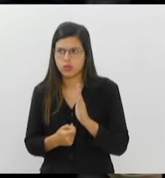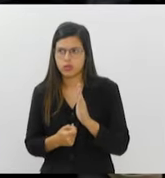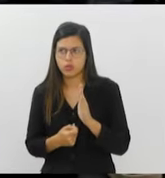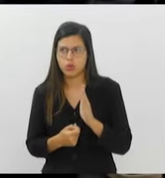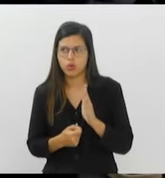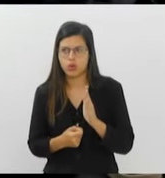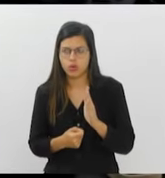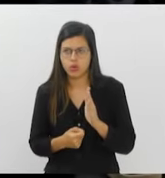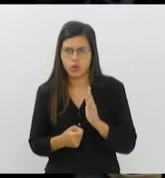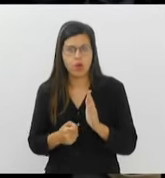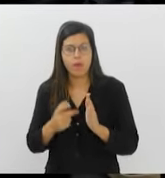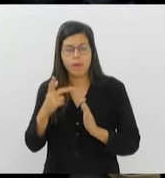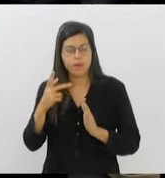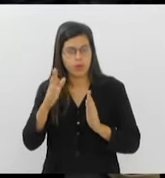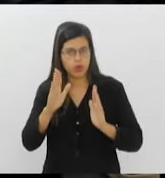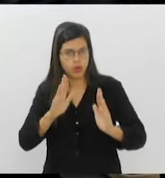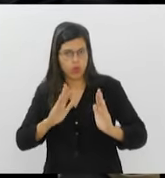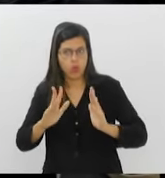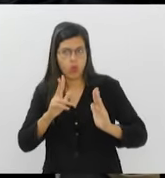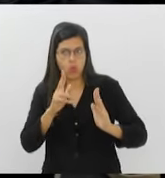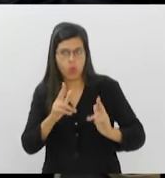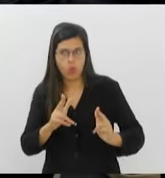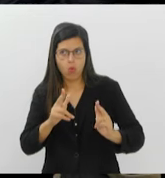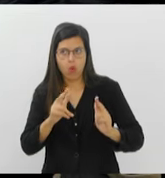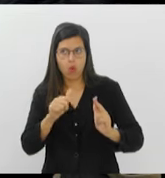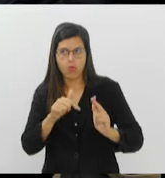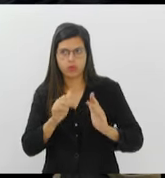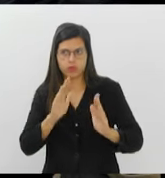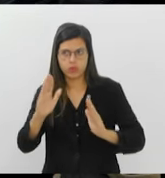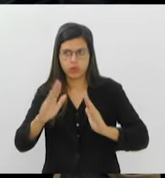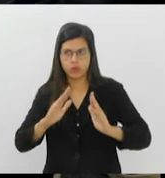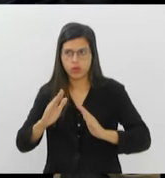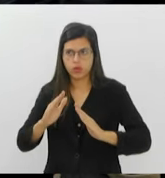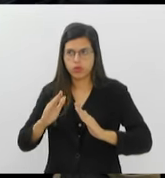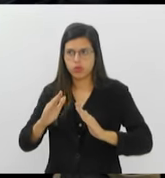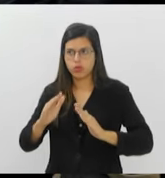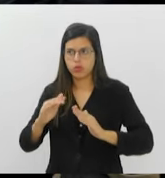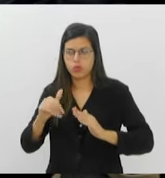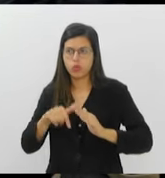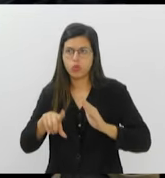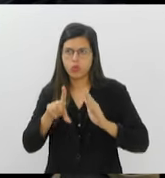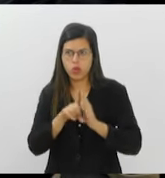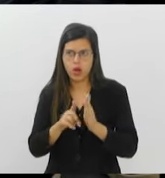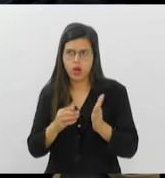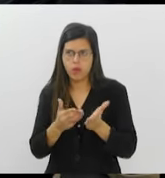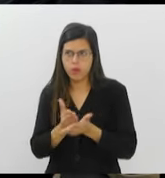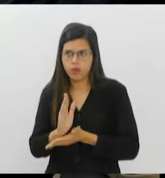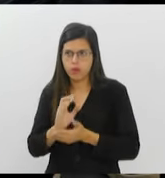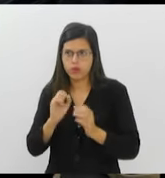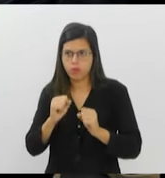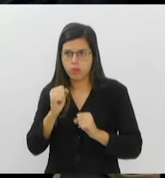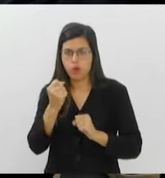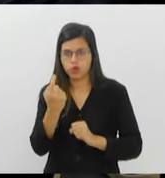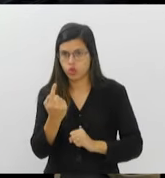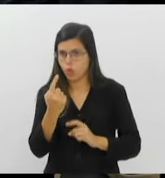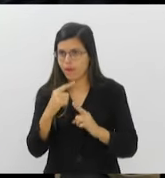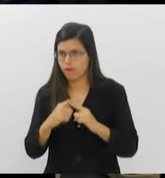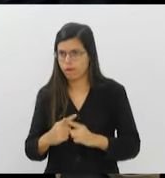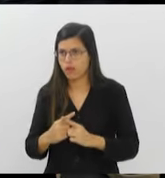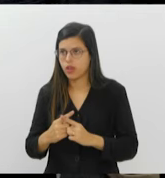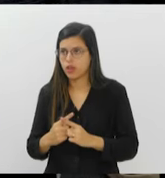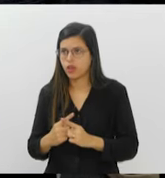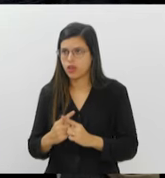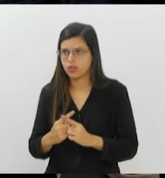por igual período a partir da vigência desta lei. Ou seja, todos a partir da vigência dessa lei podem se reconduzir uma vez, inclusive o atual que já se